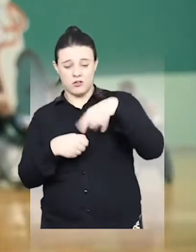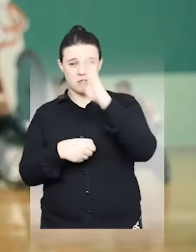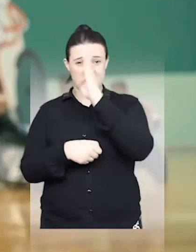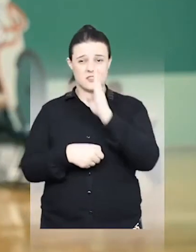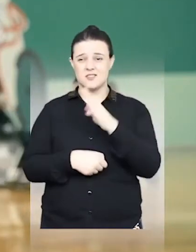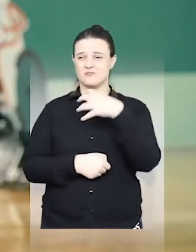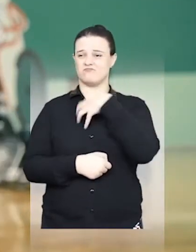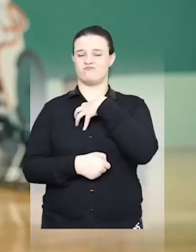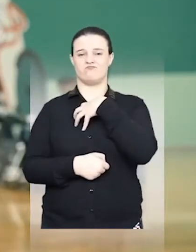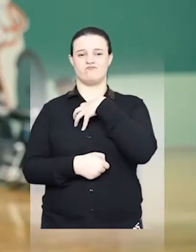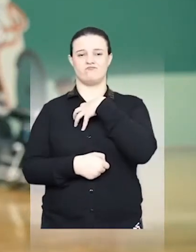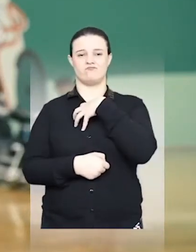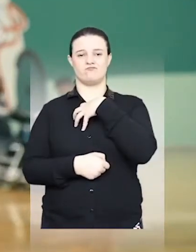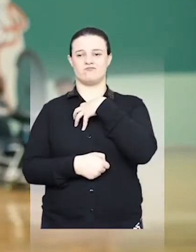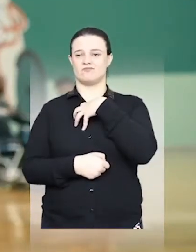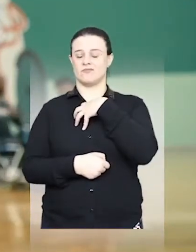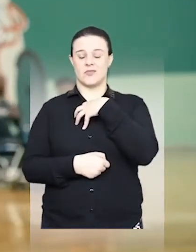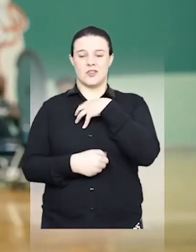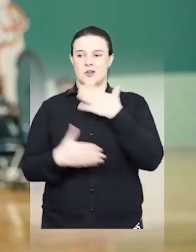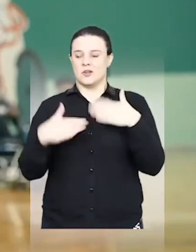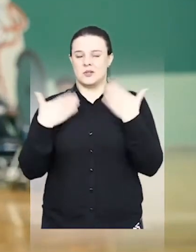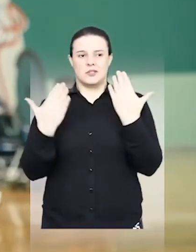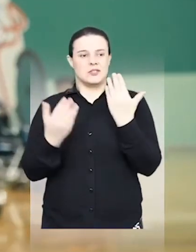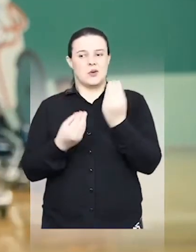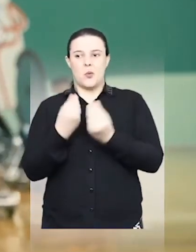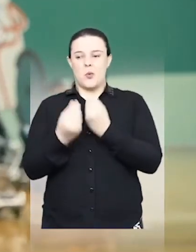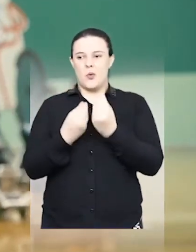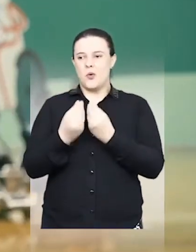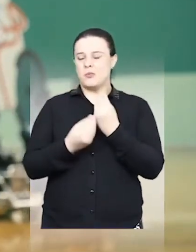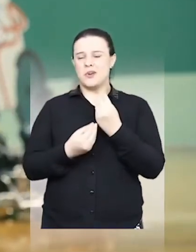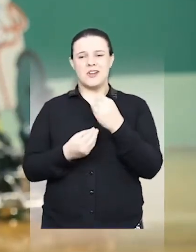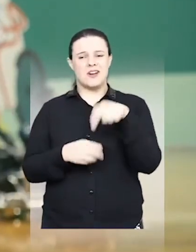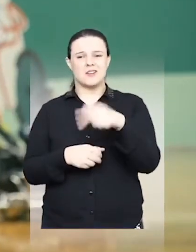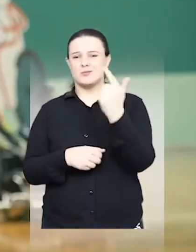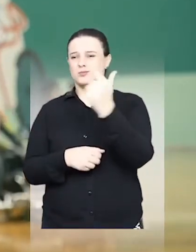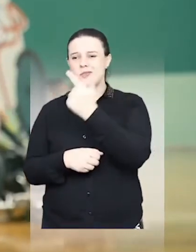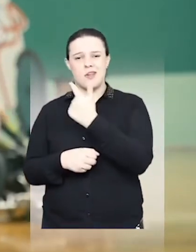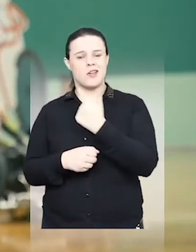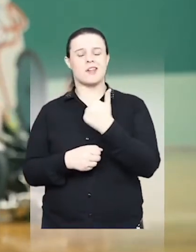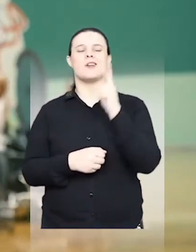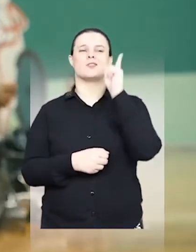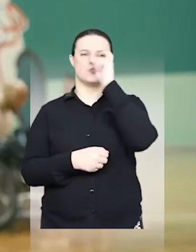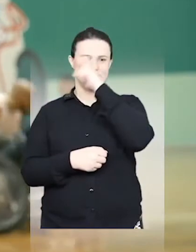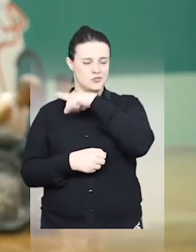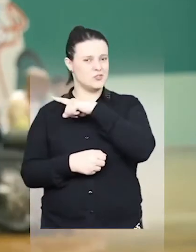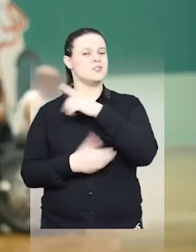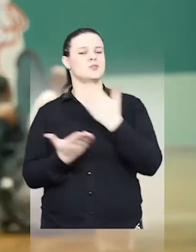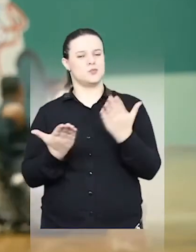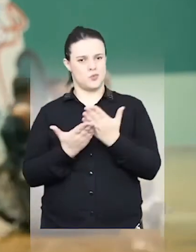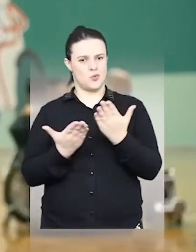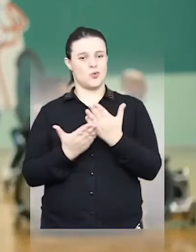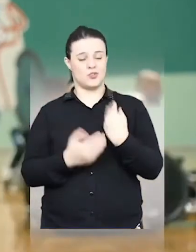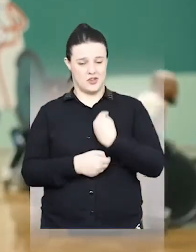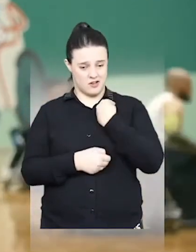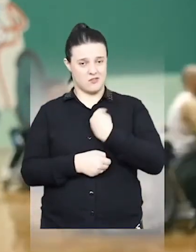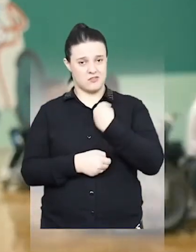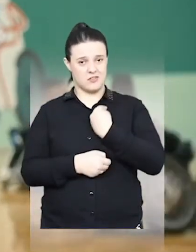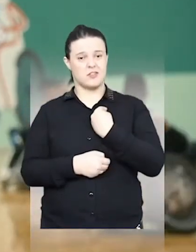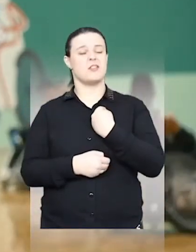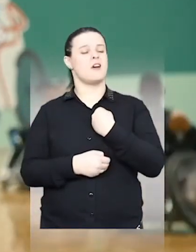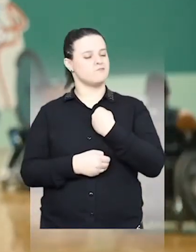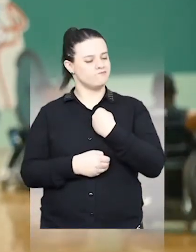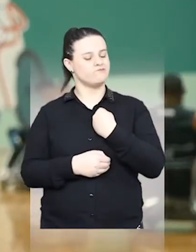volto para o Brasil eu sinto todo esse baque, assim, né? Então eu acho que a maior dificuldade que eu tenho na